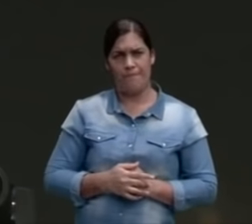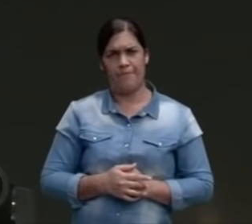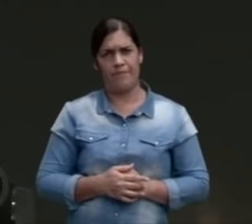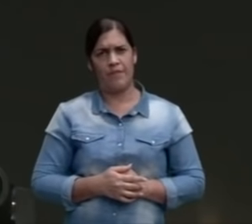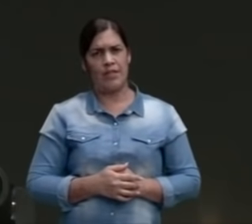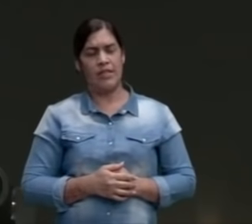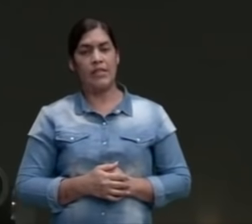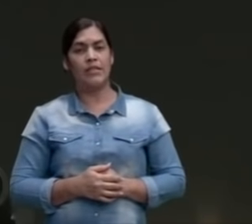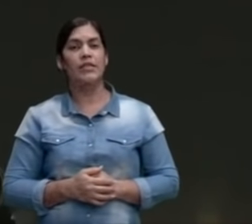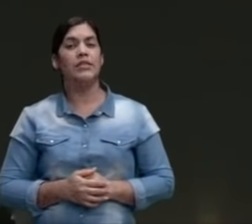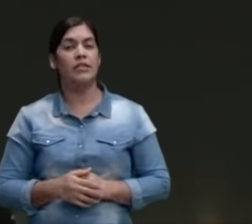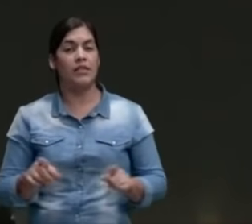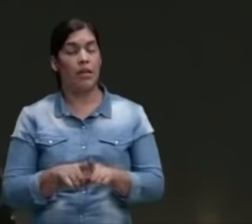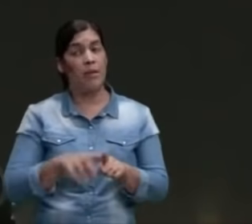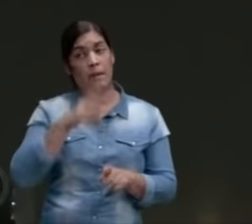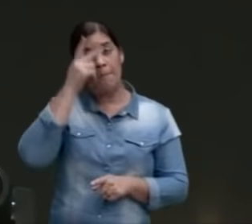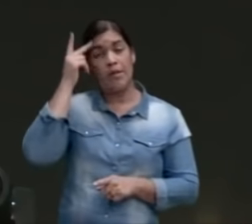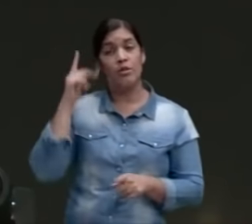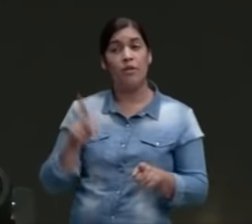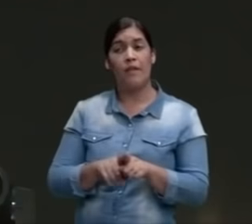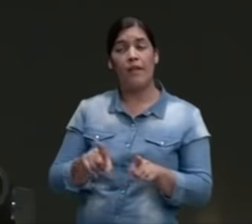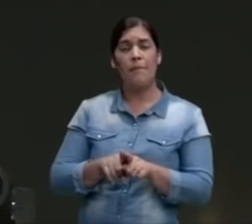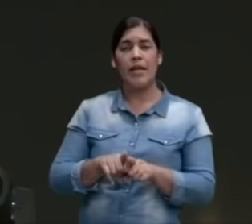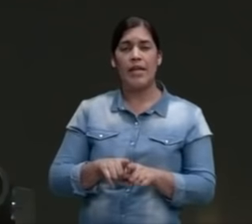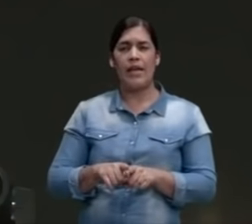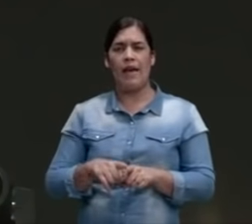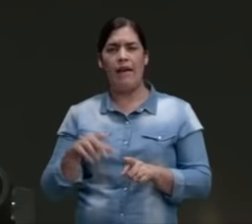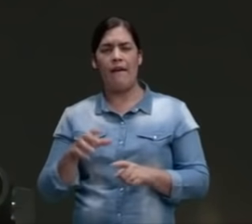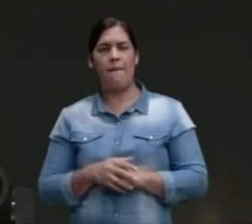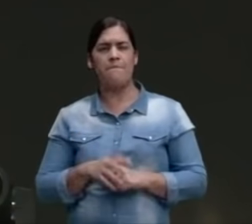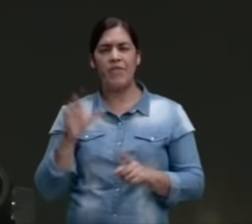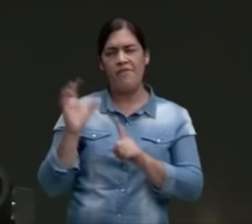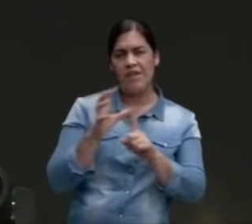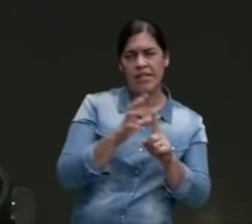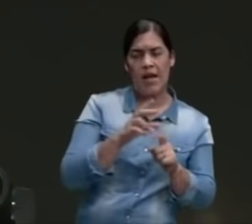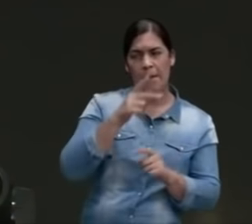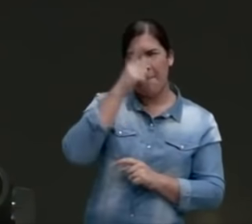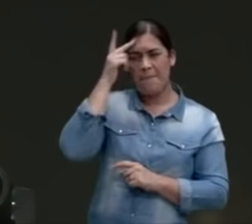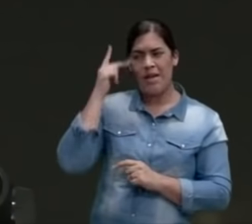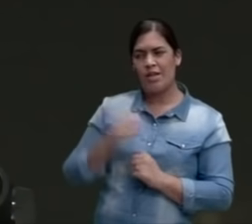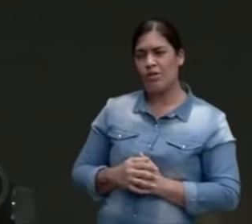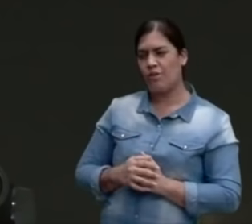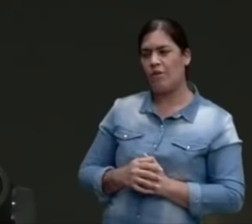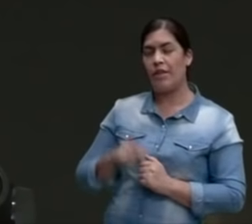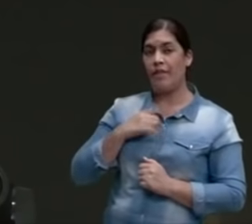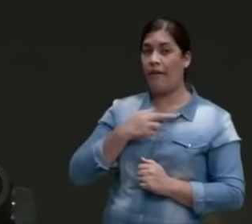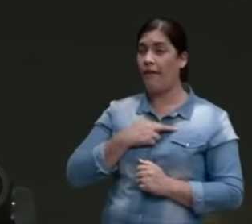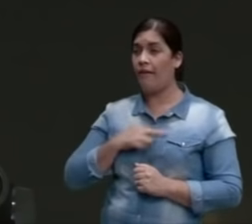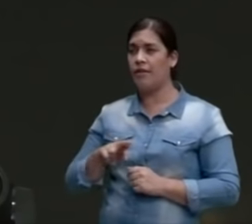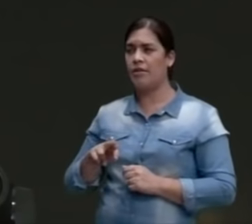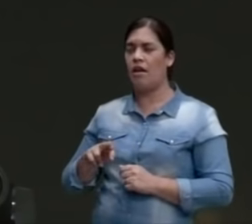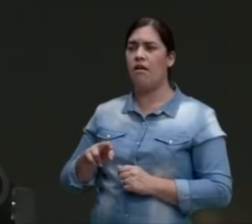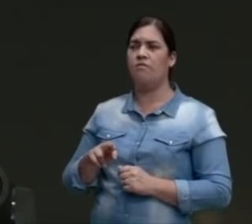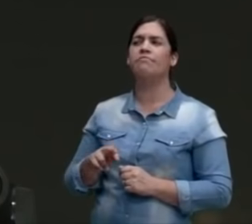por causa de religião e fazerem coisas, atrocidades, coisas que elas jamais fariam se elas não tivessem envolvidas, né,